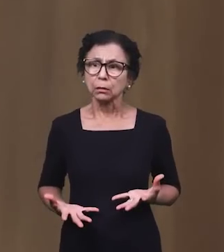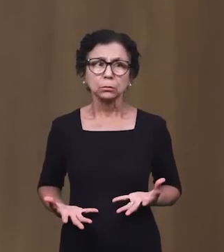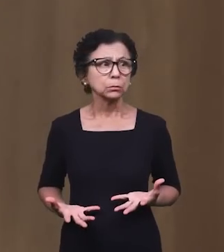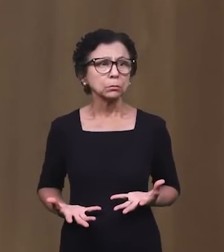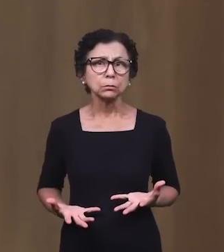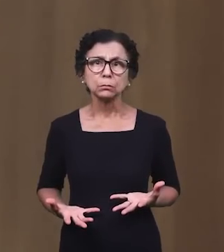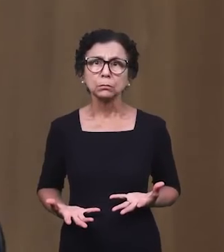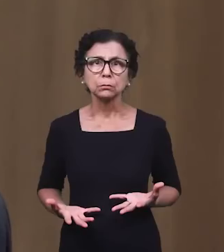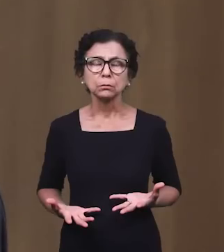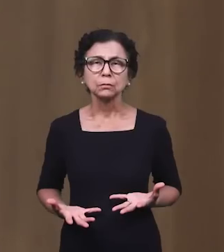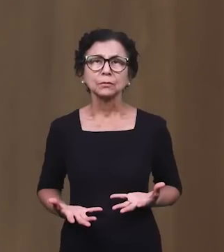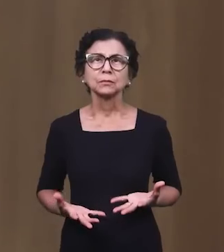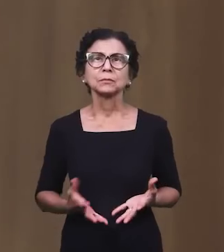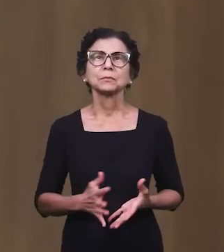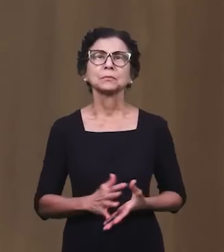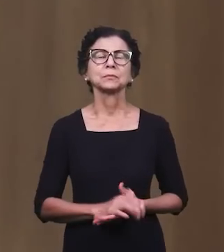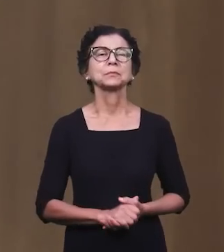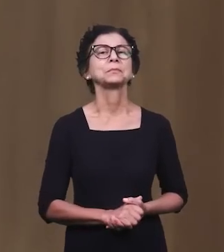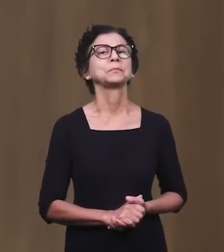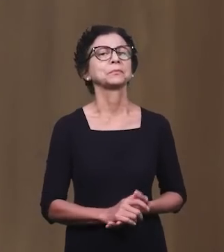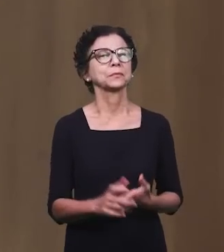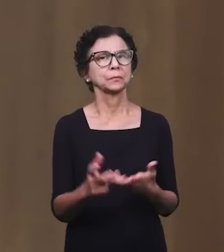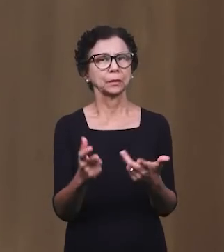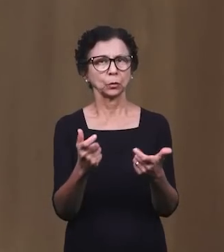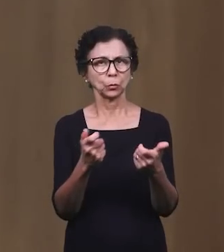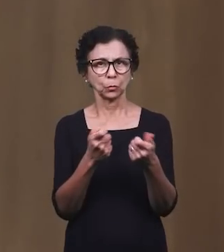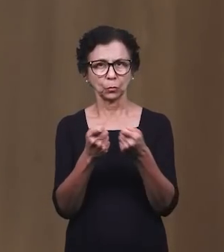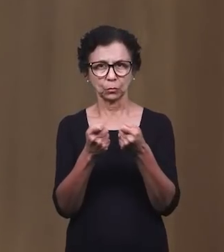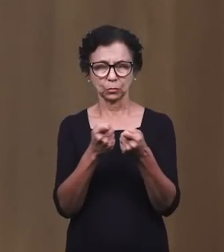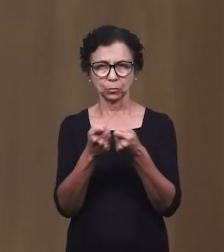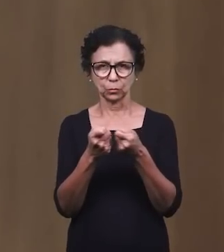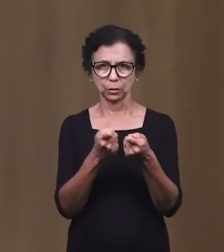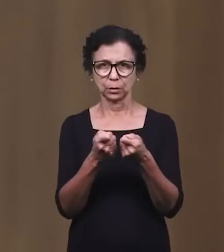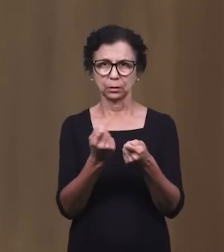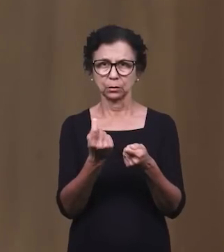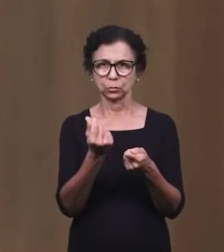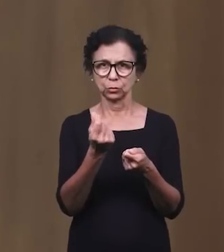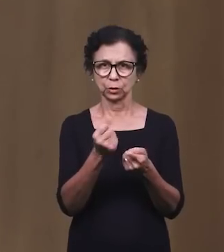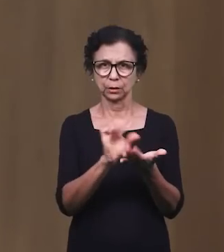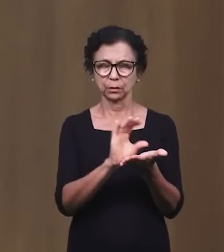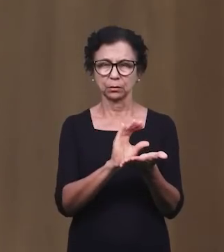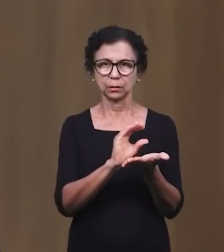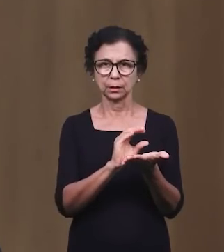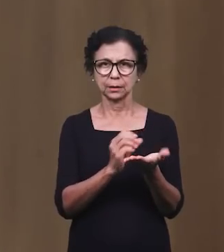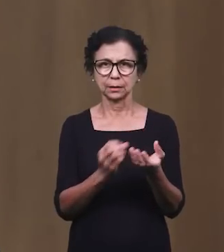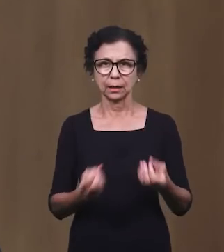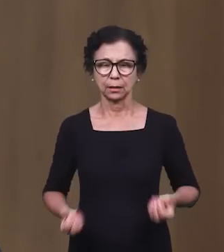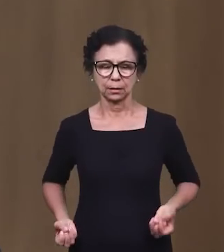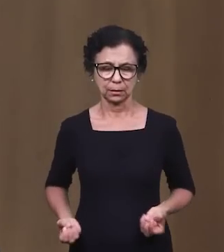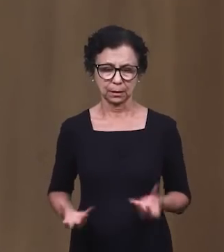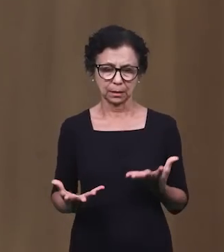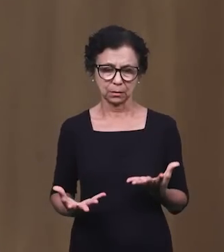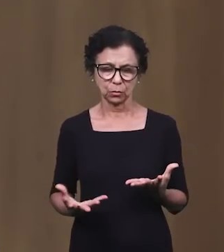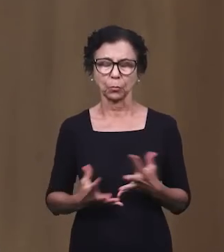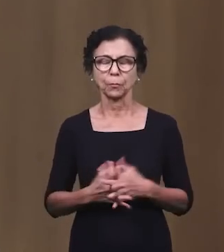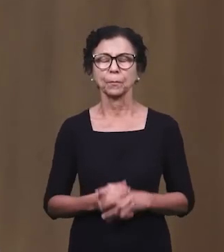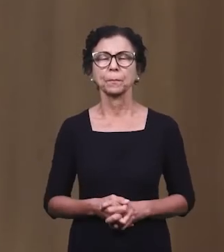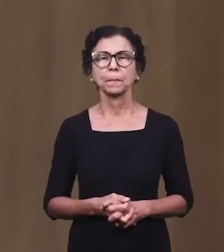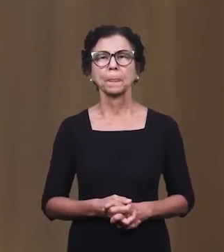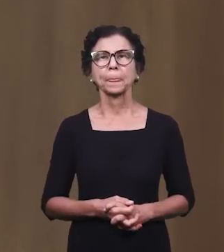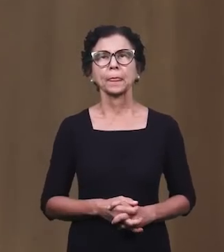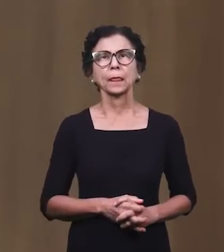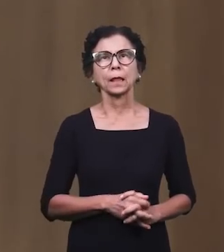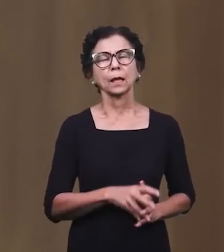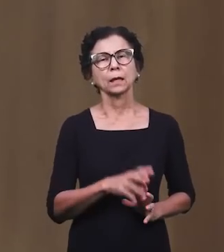percebe. Isso te dá também um certo controle sobre aquele dinheiro que está saindo. Então você vai ter ali, por exemplo, as